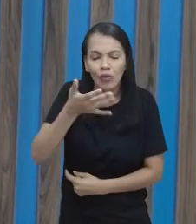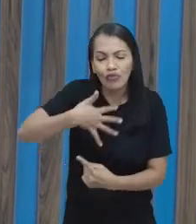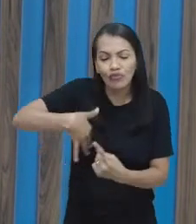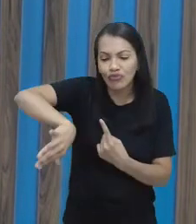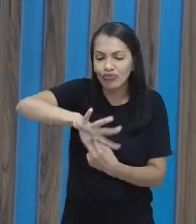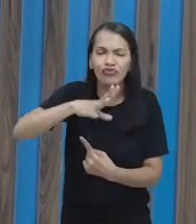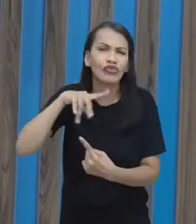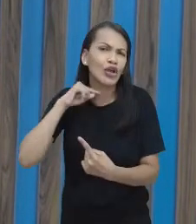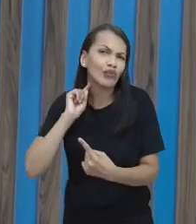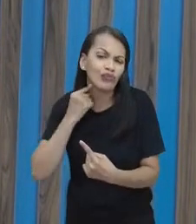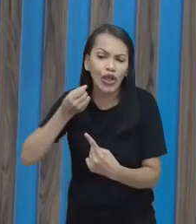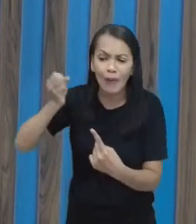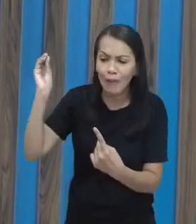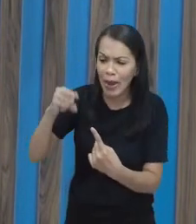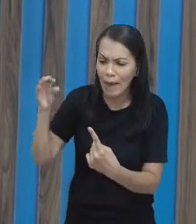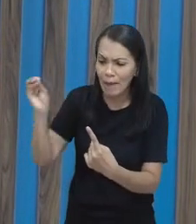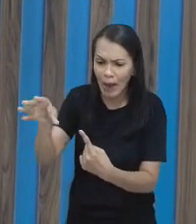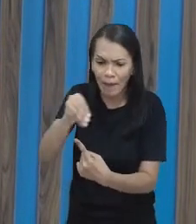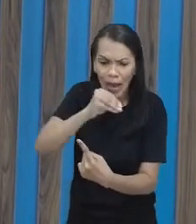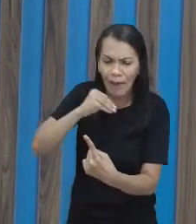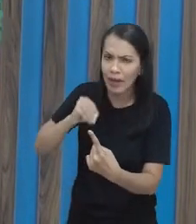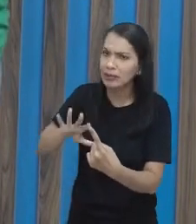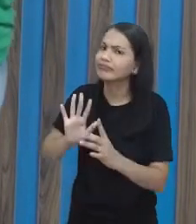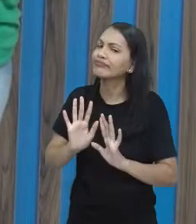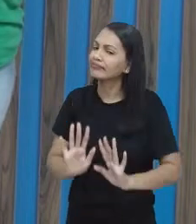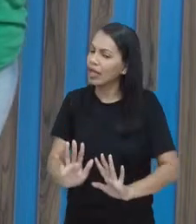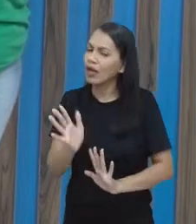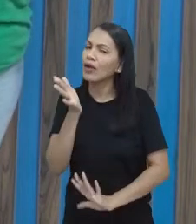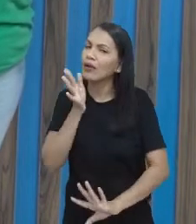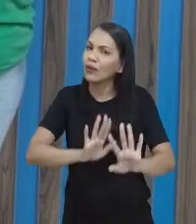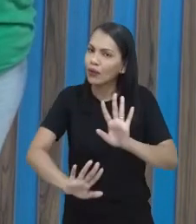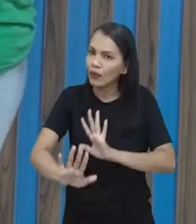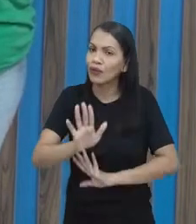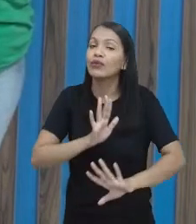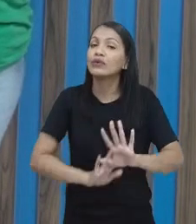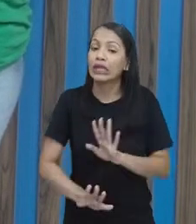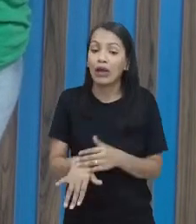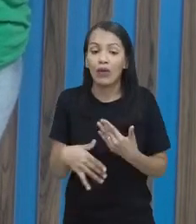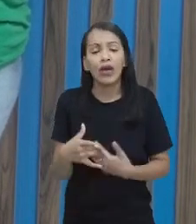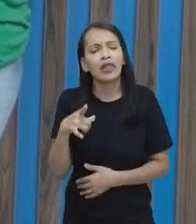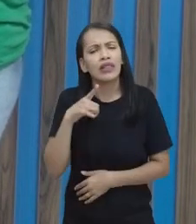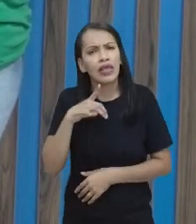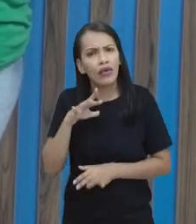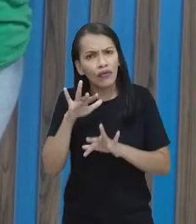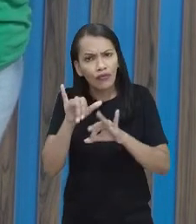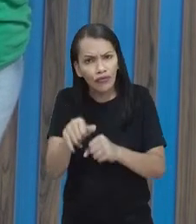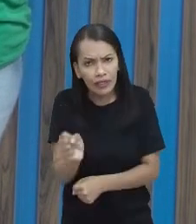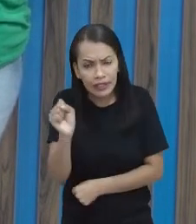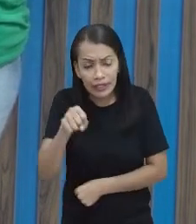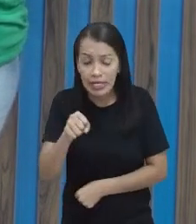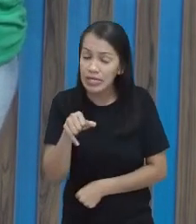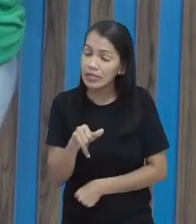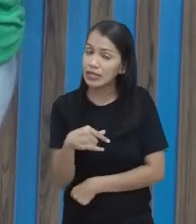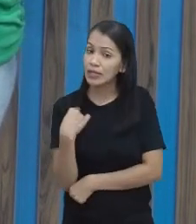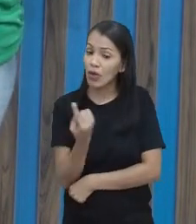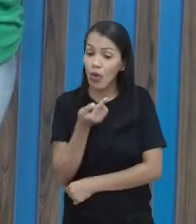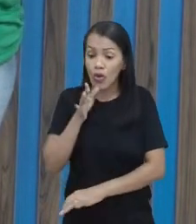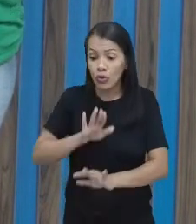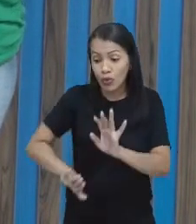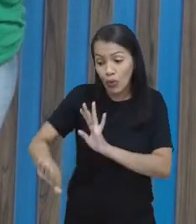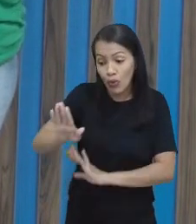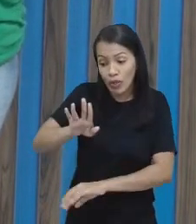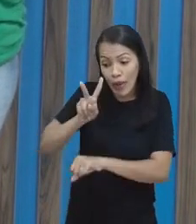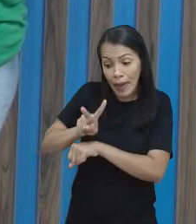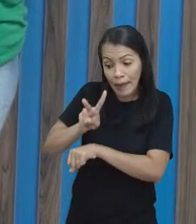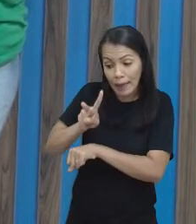todos finitos, ou seja, tem um fim, né? Então, se a gente não cuidar, pode acontecer aí o